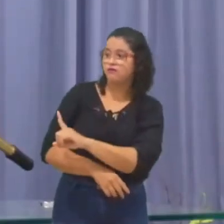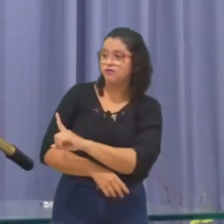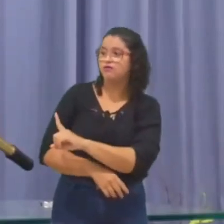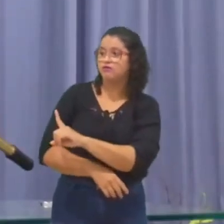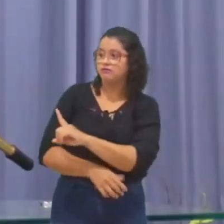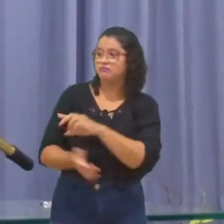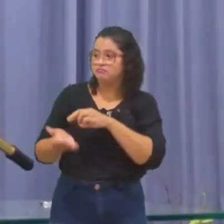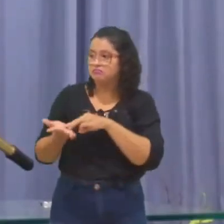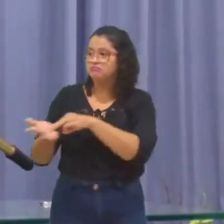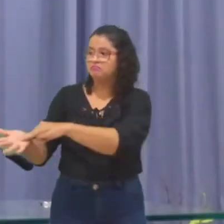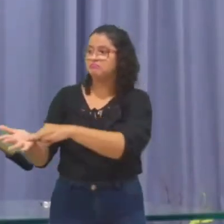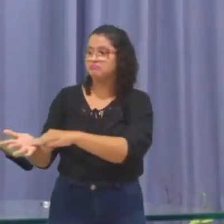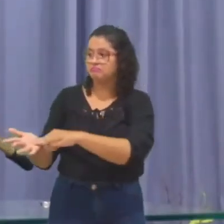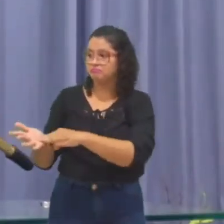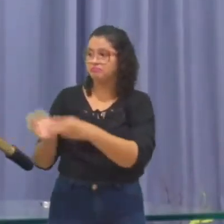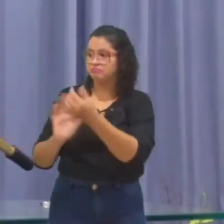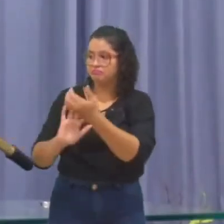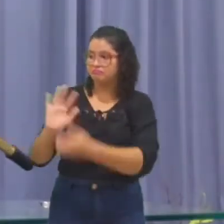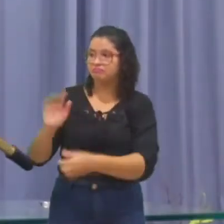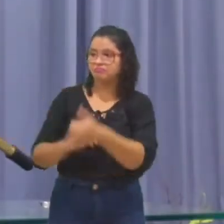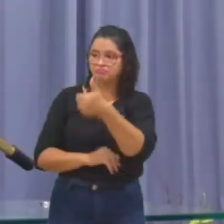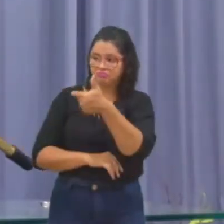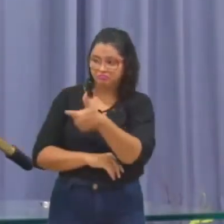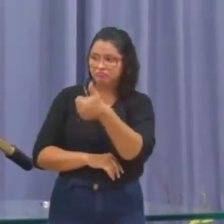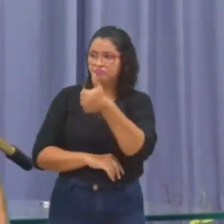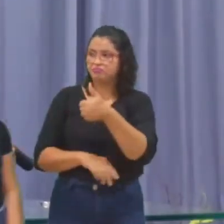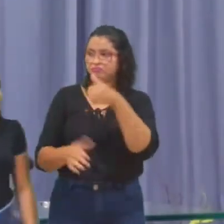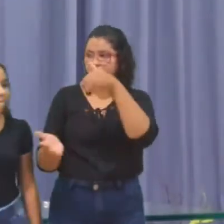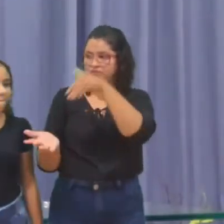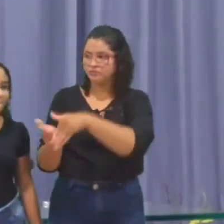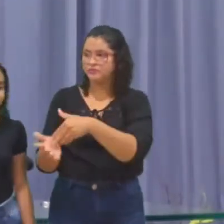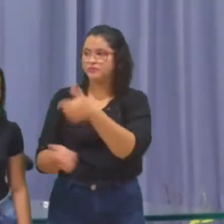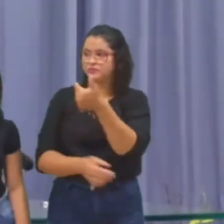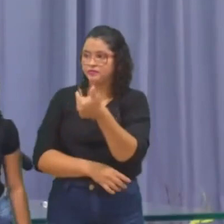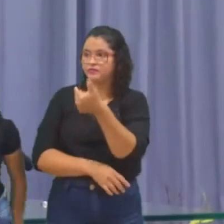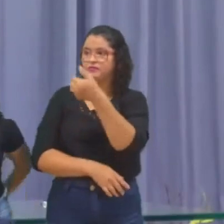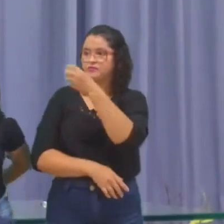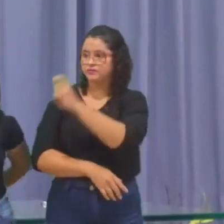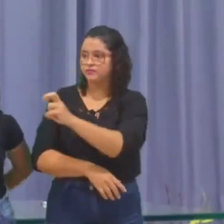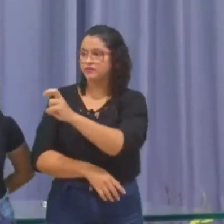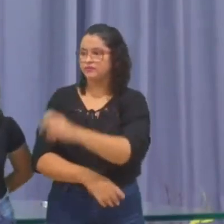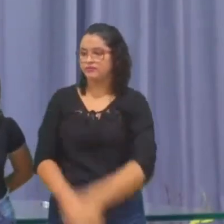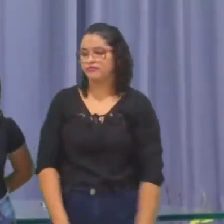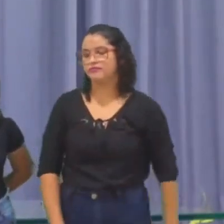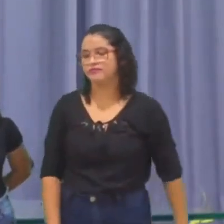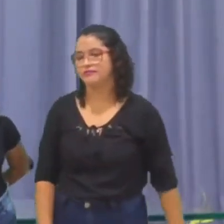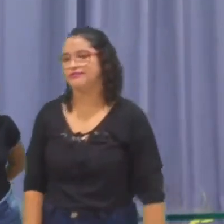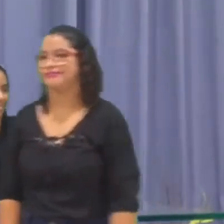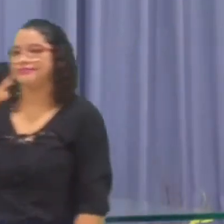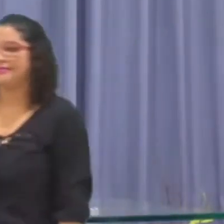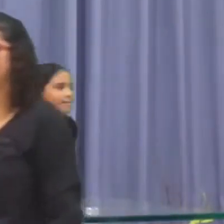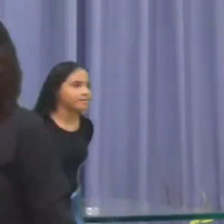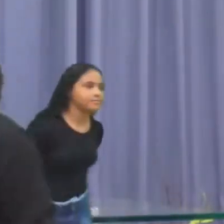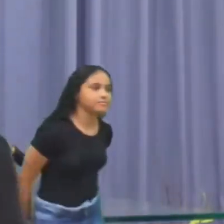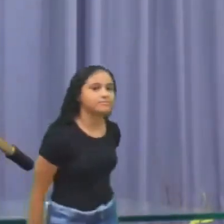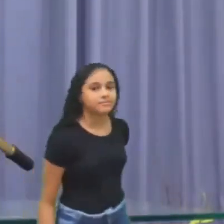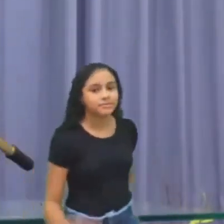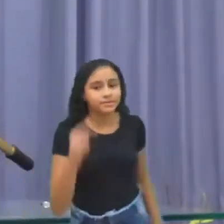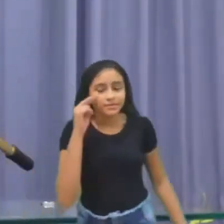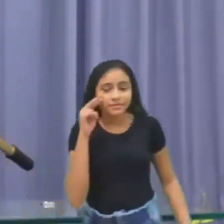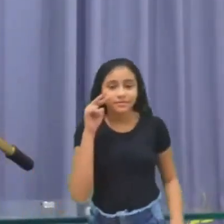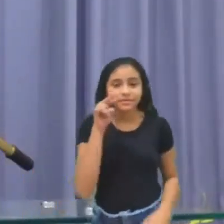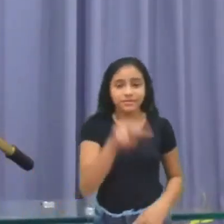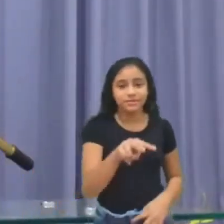versos 21 a 25. A Bíblia diz: assim subiram e espiaram a terra desde o deserto de